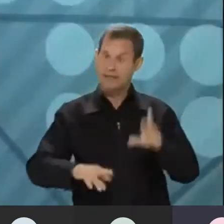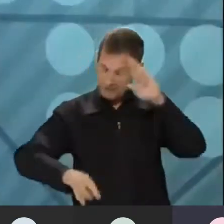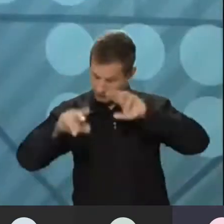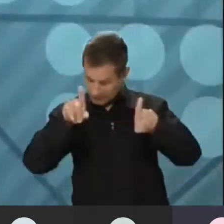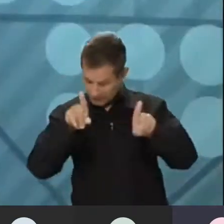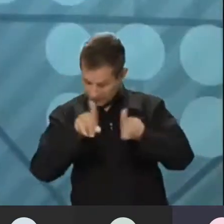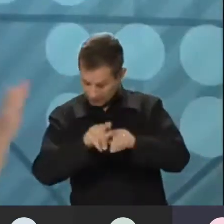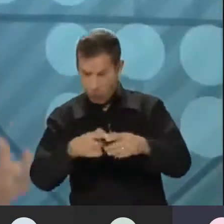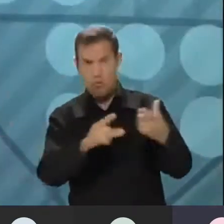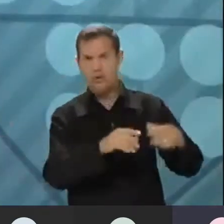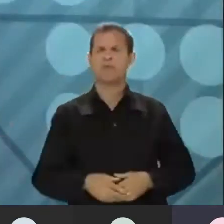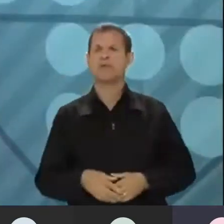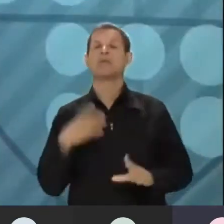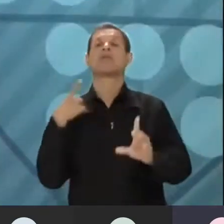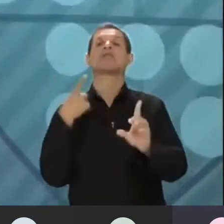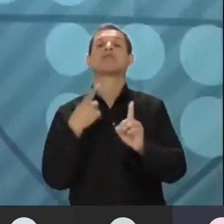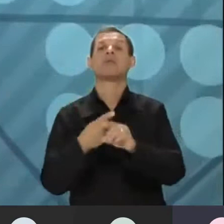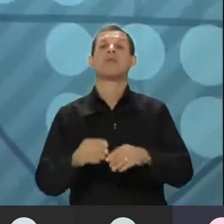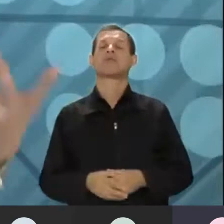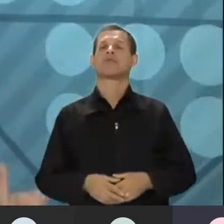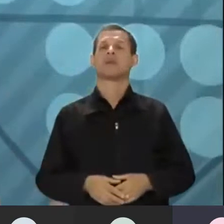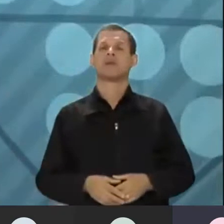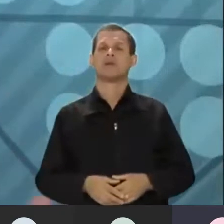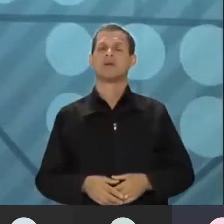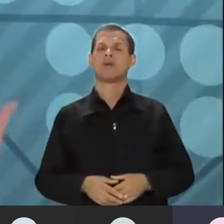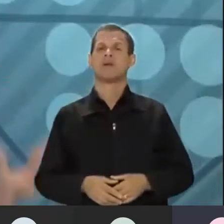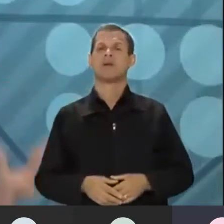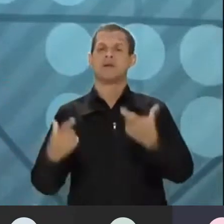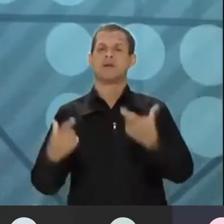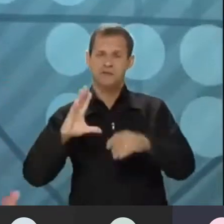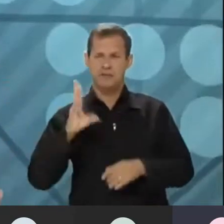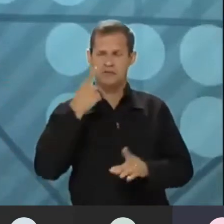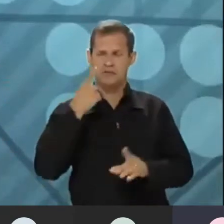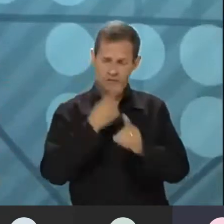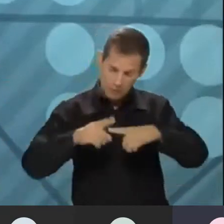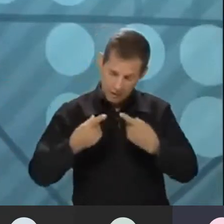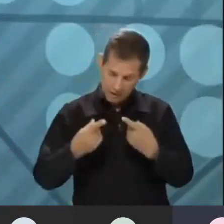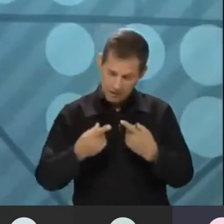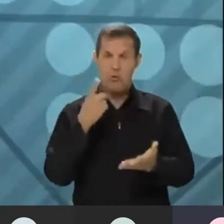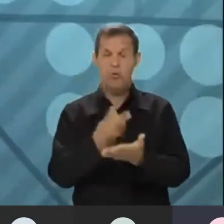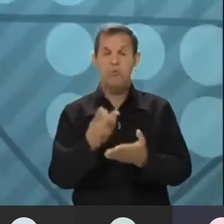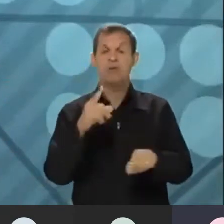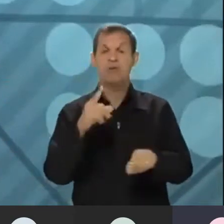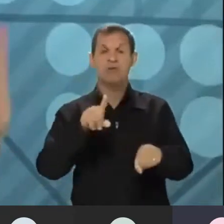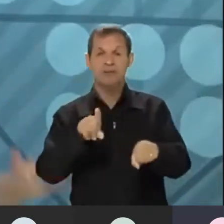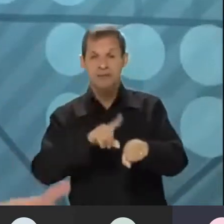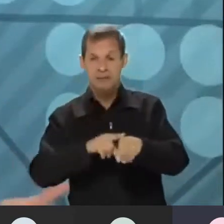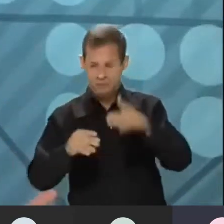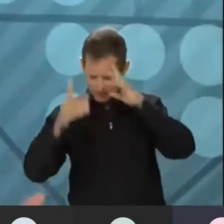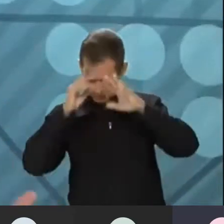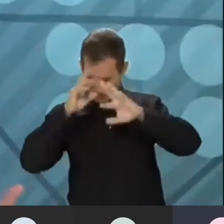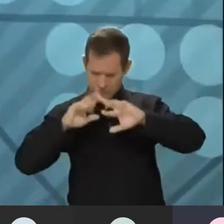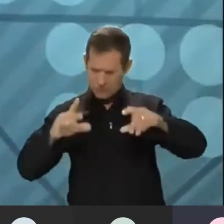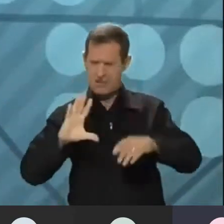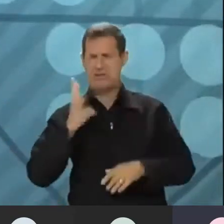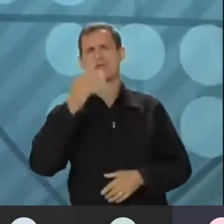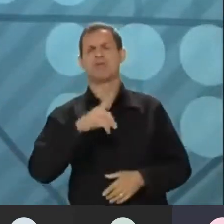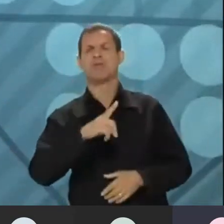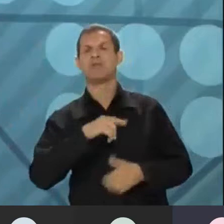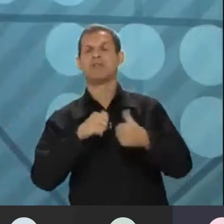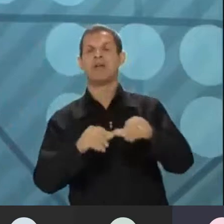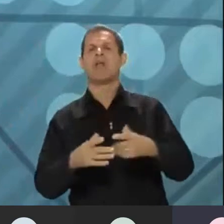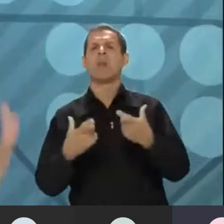levar em consideração, então, o local onde você se encontra, pega essa zona bioclimática onde você se encontra, mas, ao mesmo tempo, pense em zonas totalmente opostas.